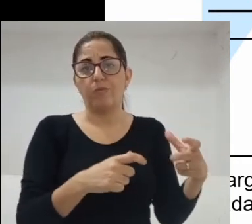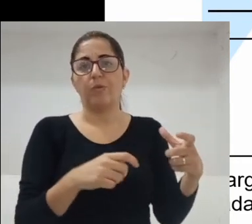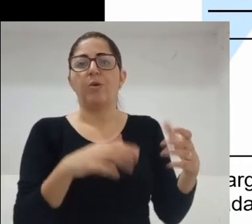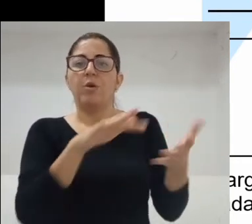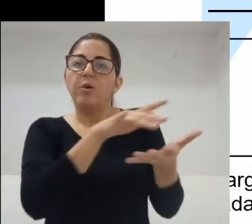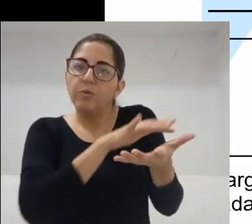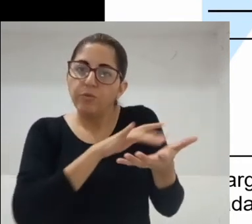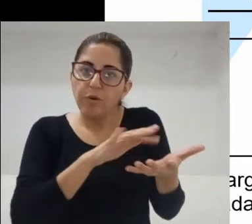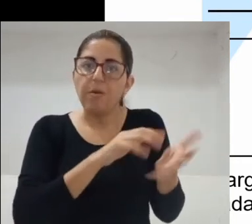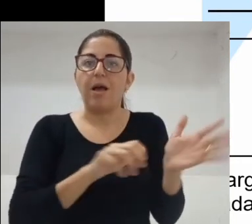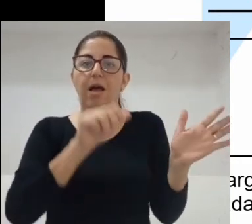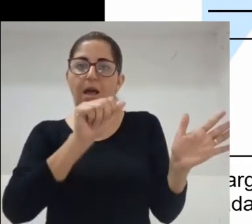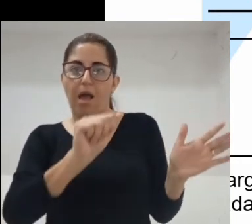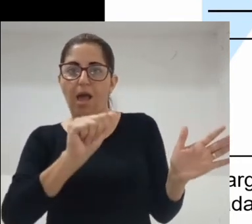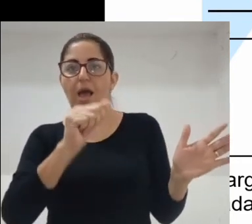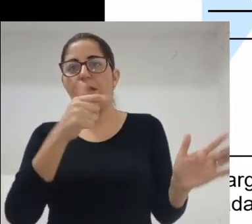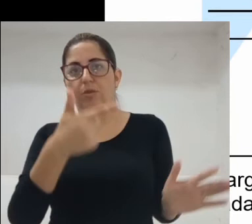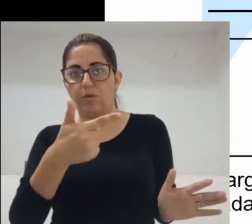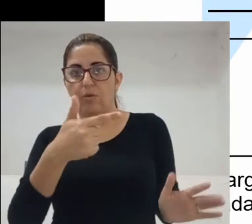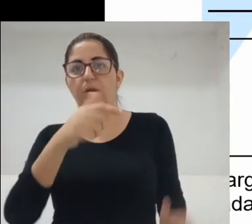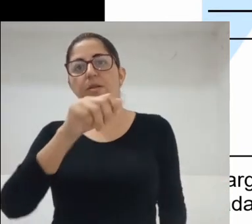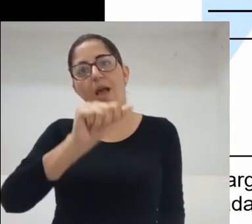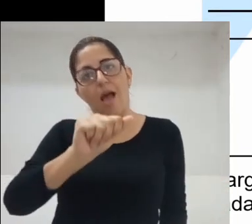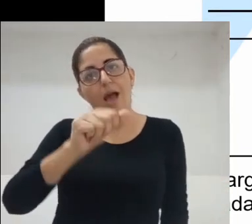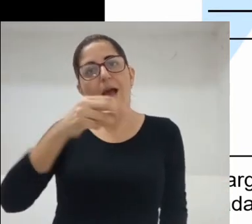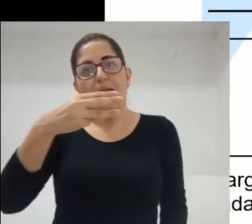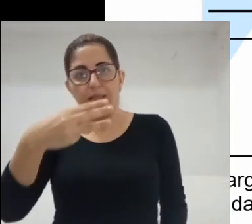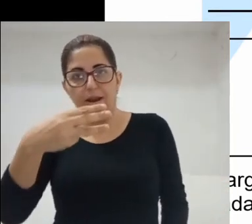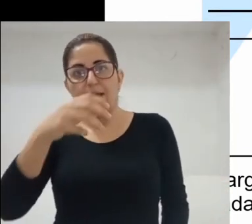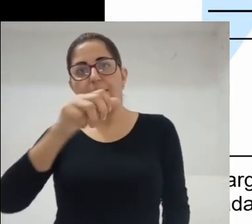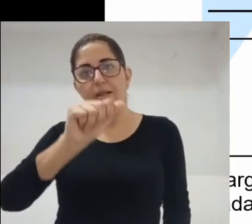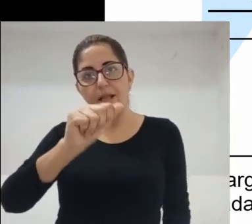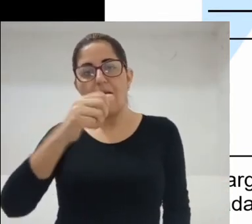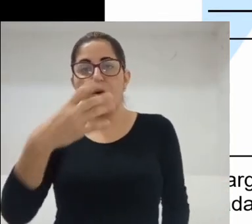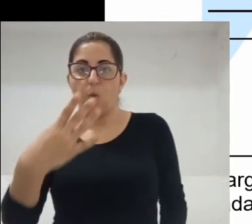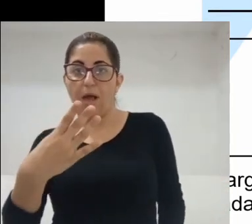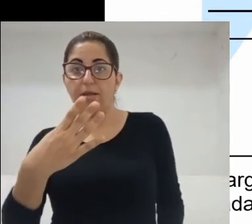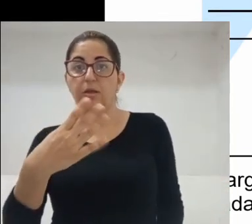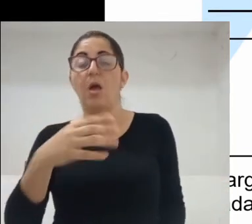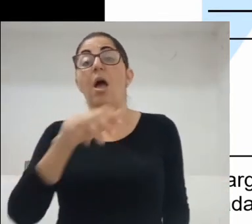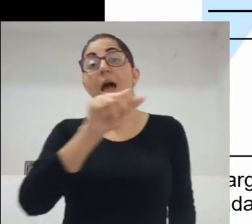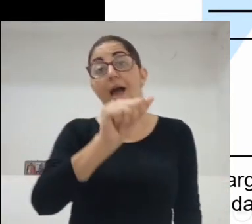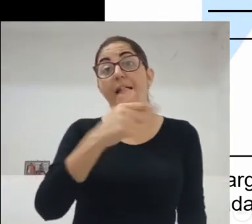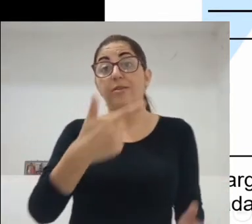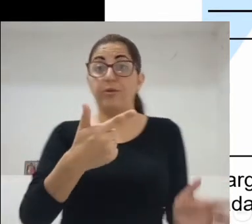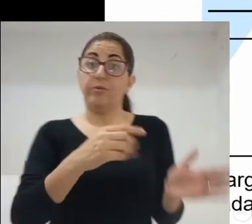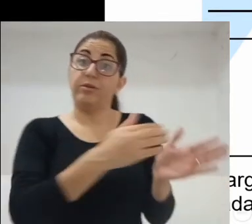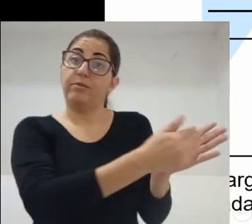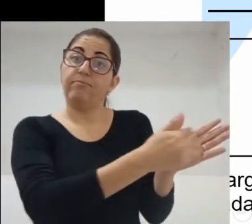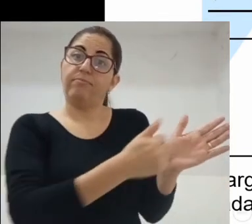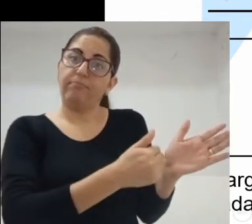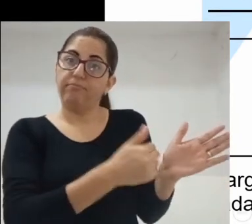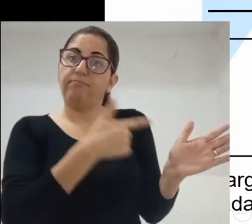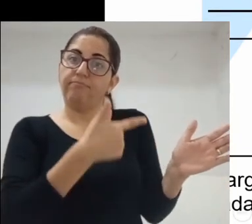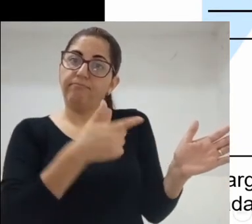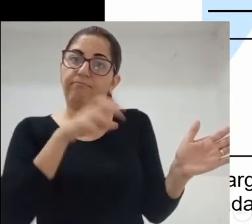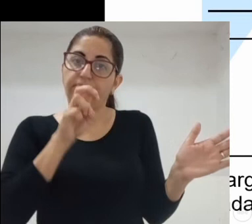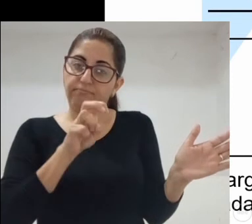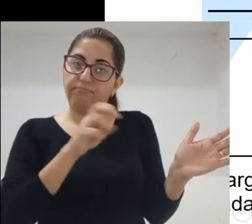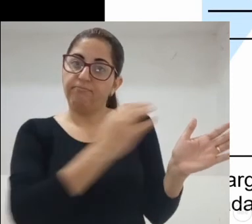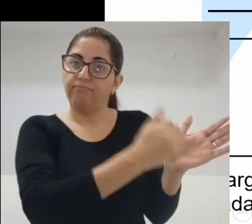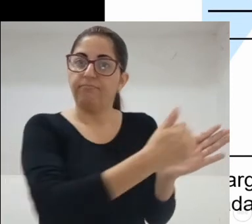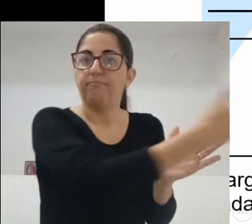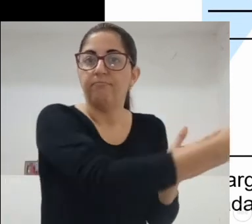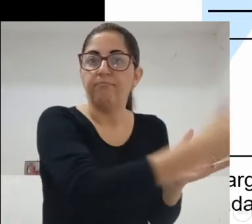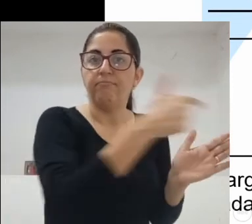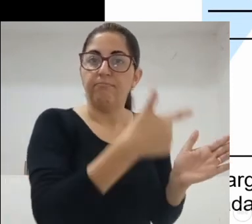do A0. Vai mudar onde? Nos formatos A2, A3 e A4. Né? Então, no formato